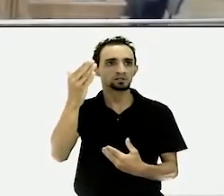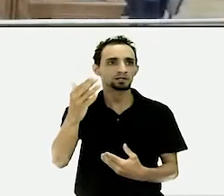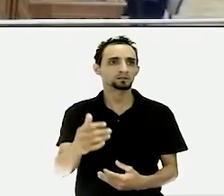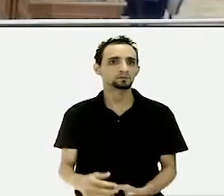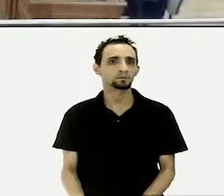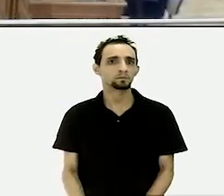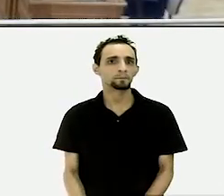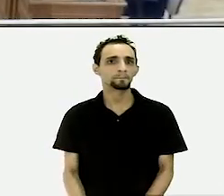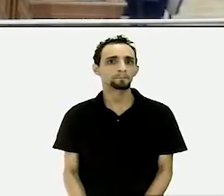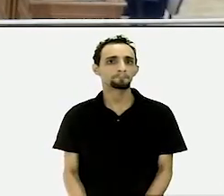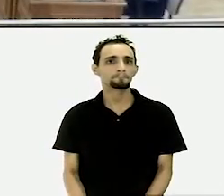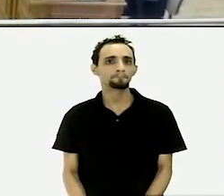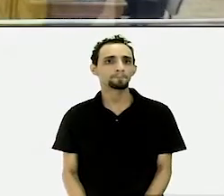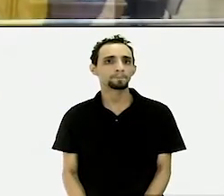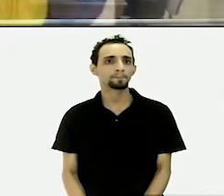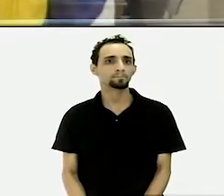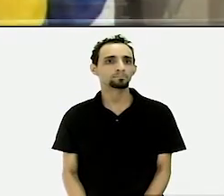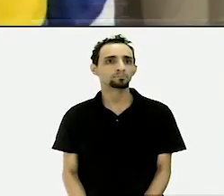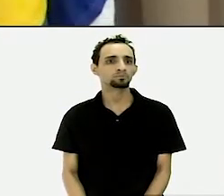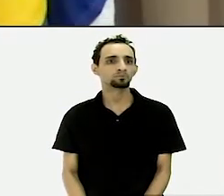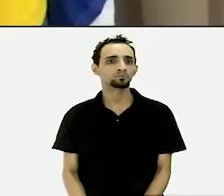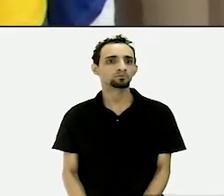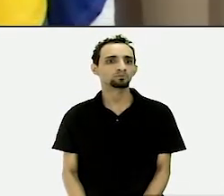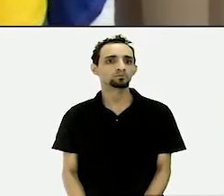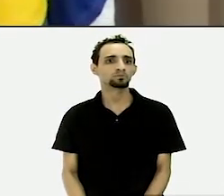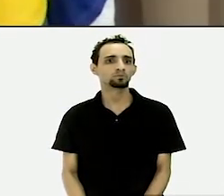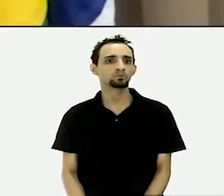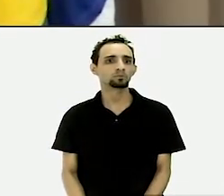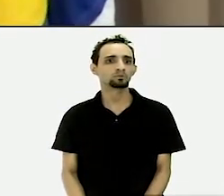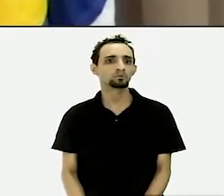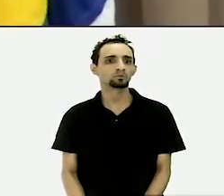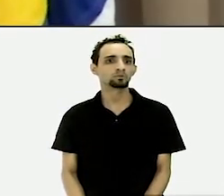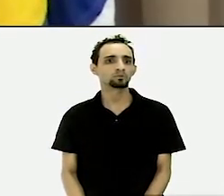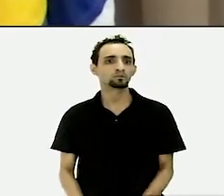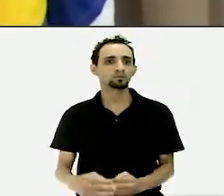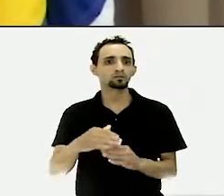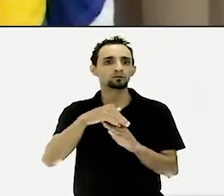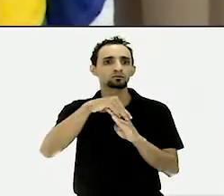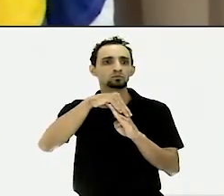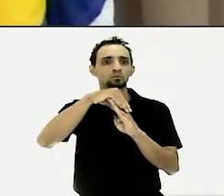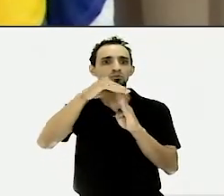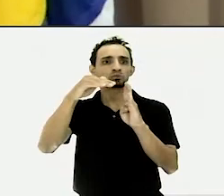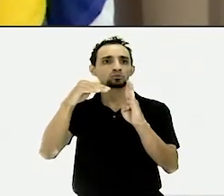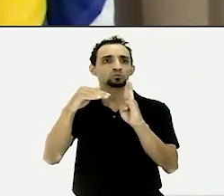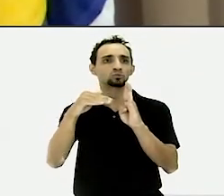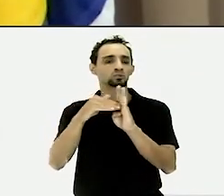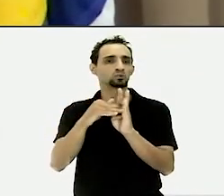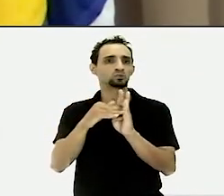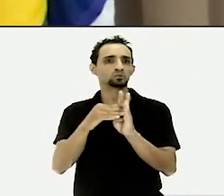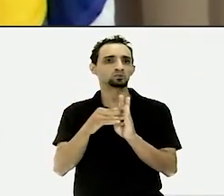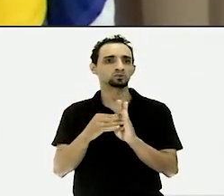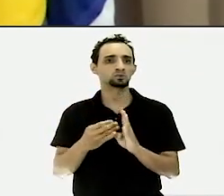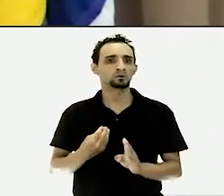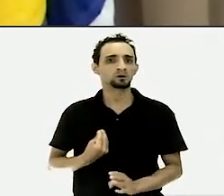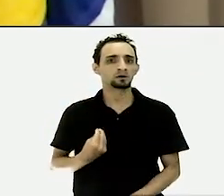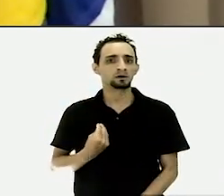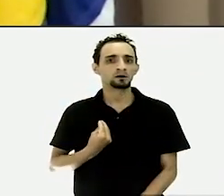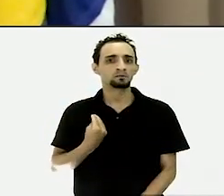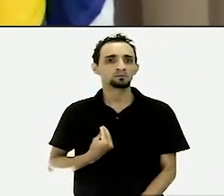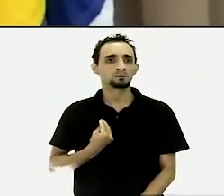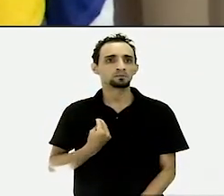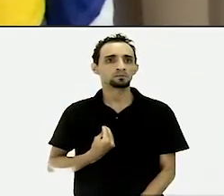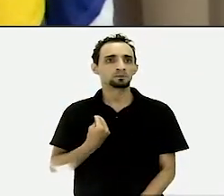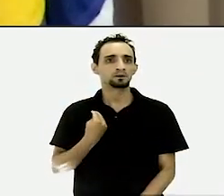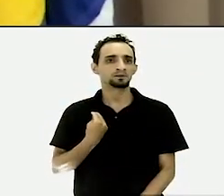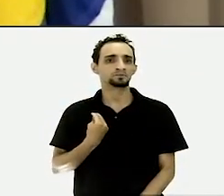depoimento é muito importante, o quanto que muitos, né, das pessoas, você acha que representa a nossa população, o nosso público-alvo, né?